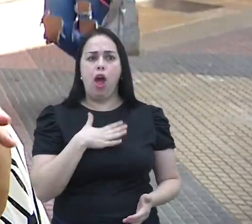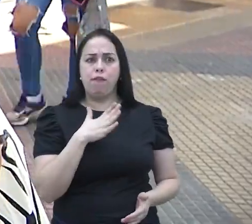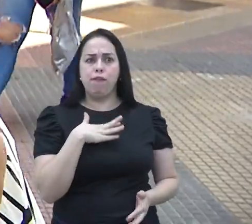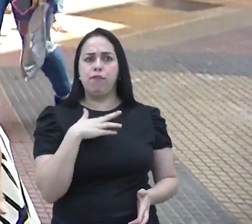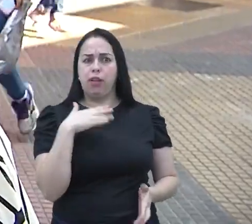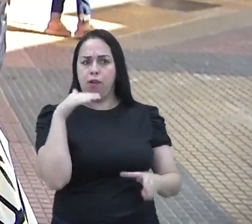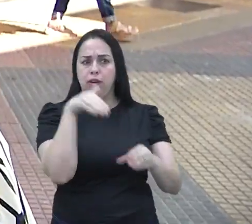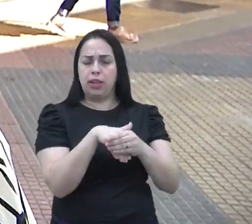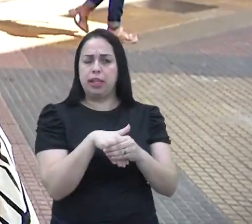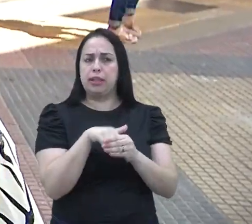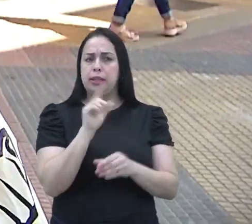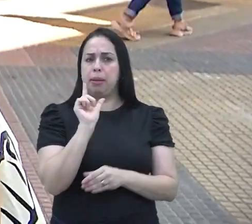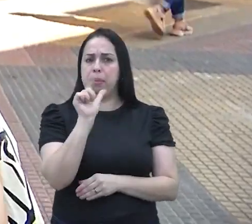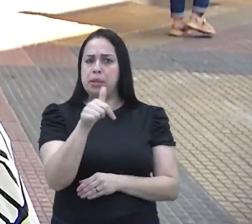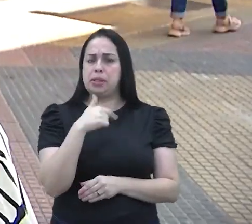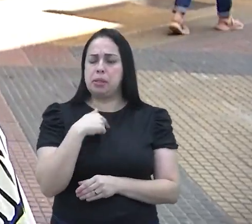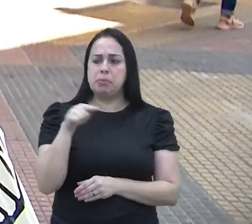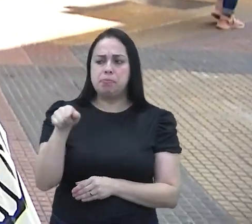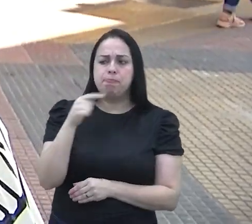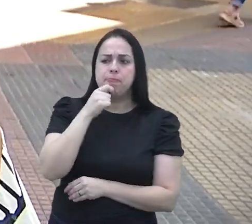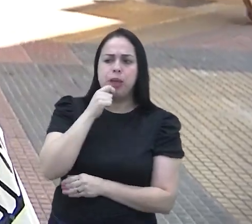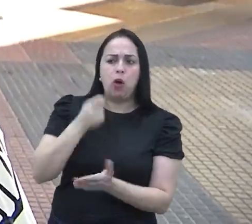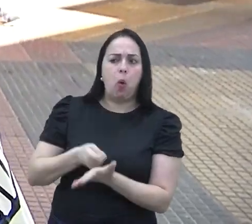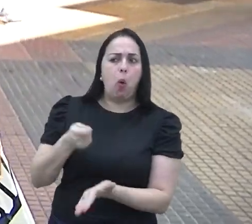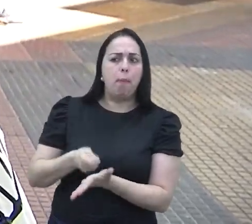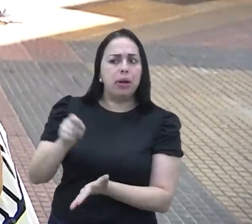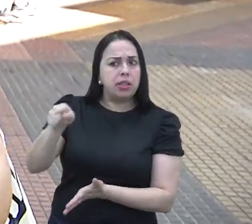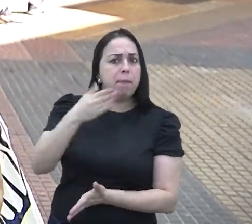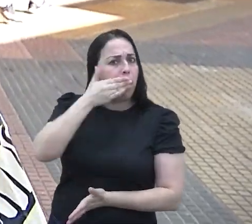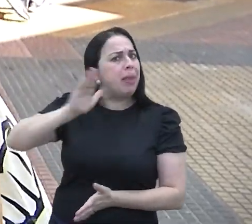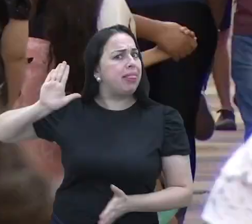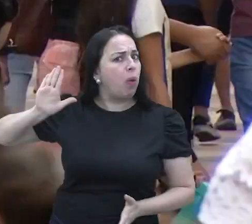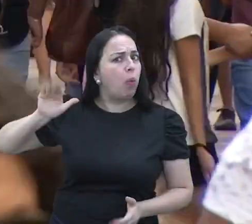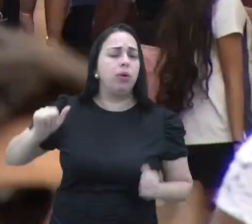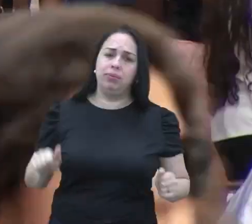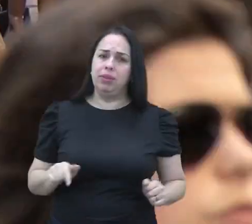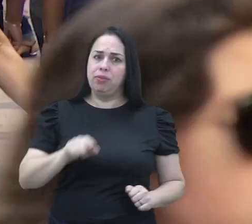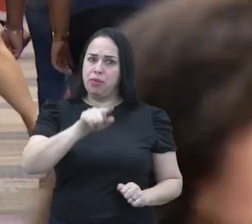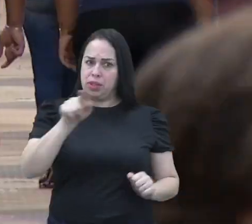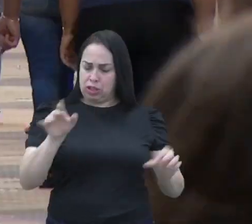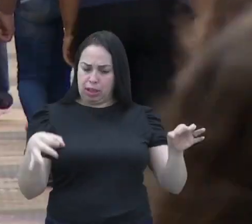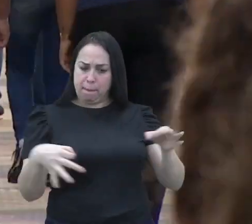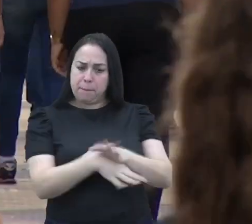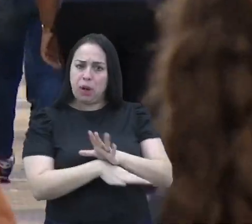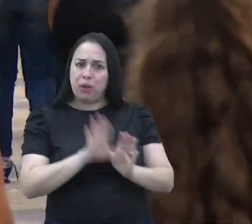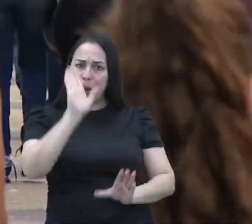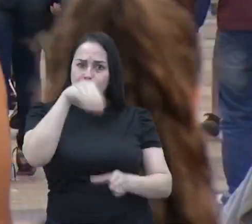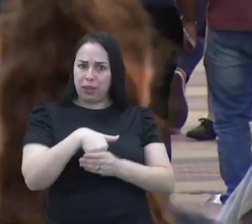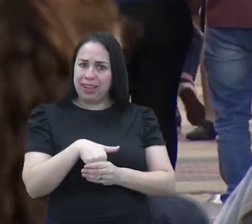eu fico lá procurando e falando, você prometeu, agora vamos lá fazer. E aí, já